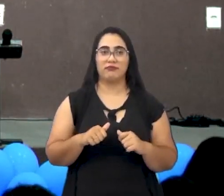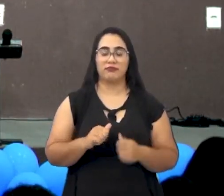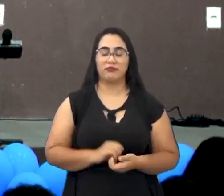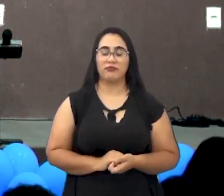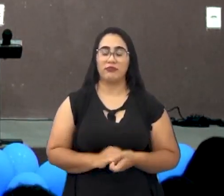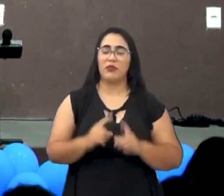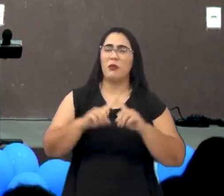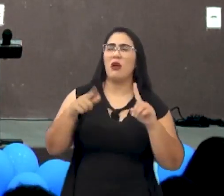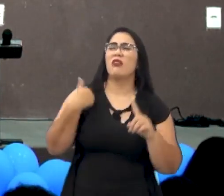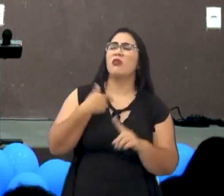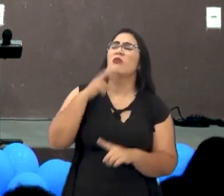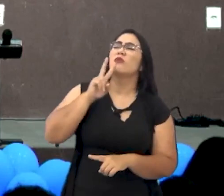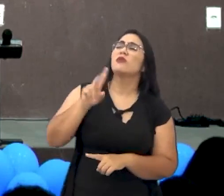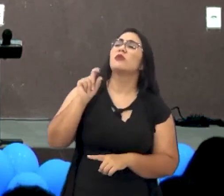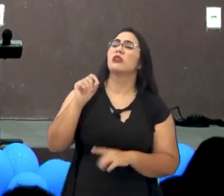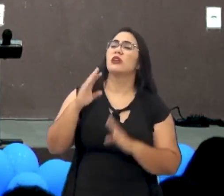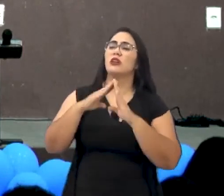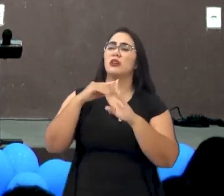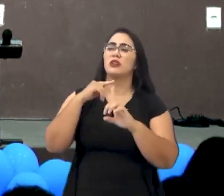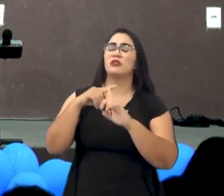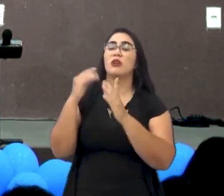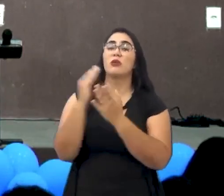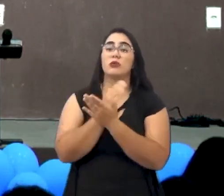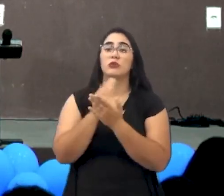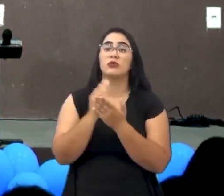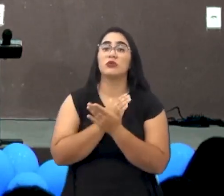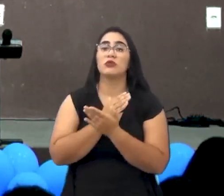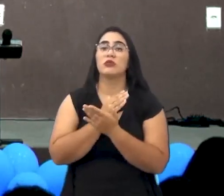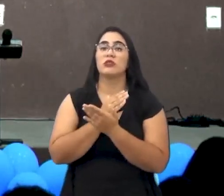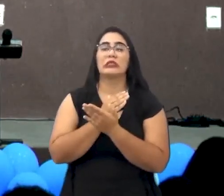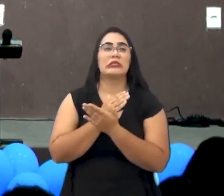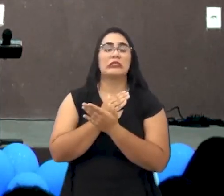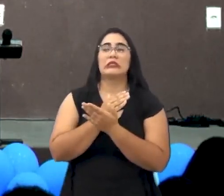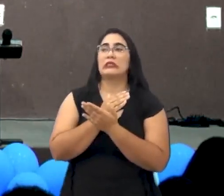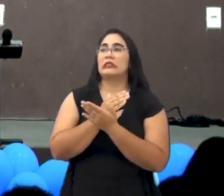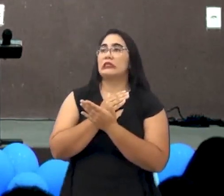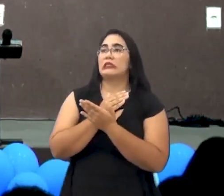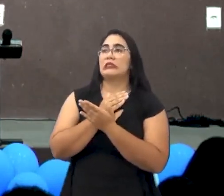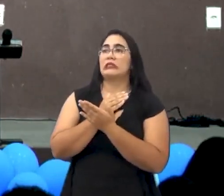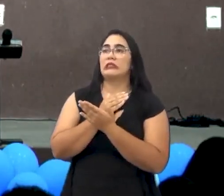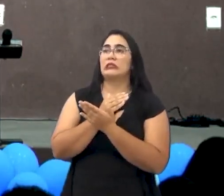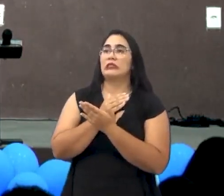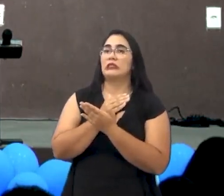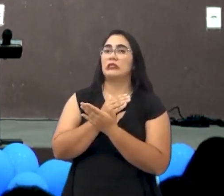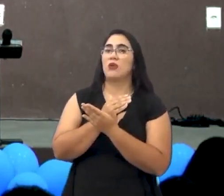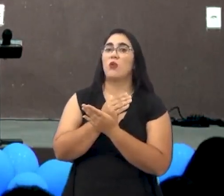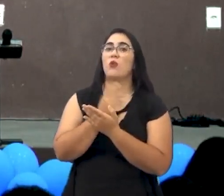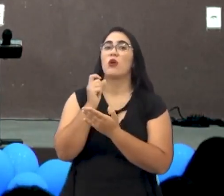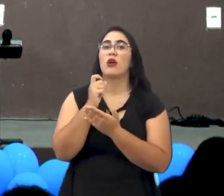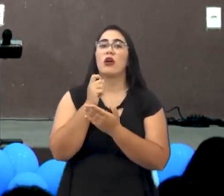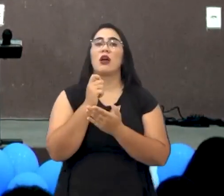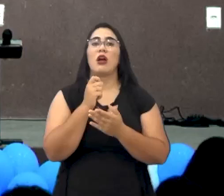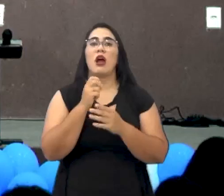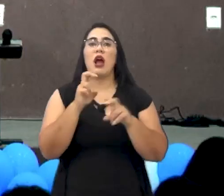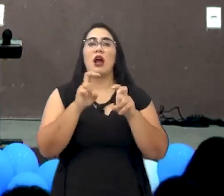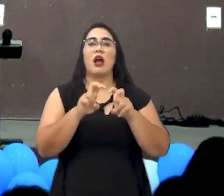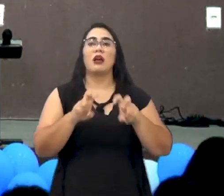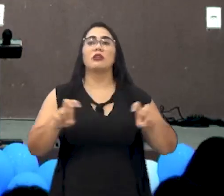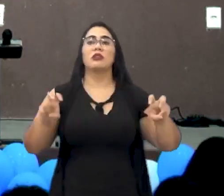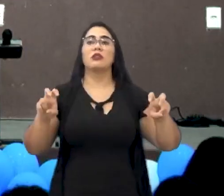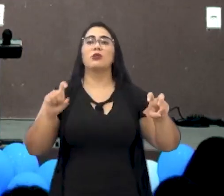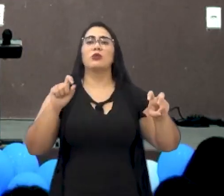Mas a gente vê igrejas, meu Deus, está gravando, né? Centenas de cadeiras atrás, cheio de gente